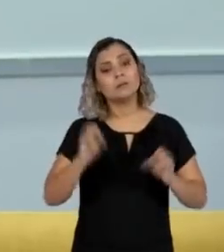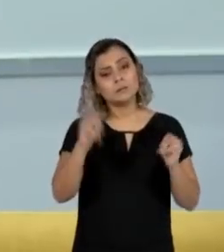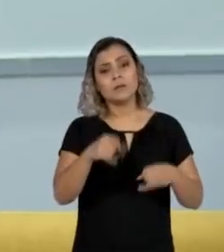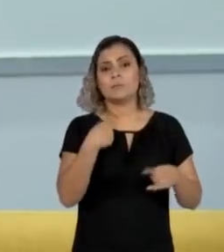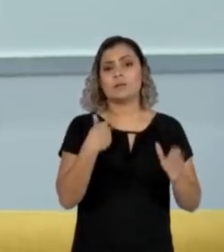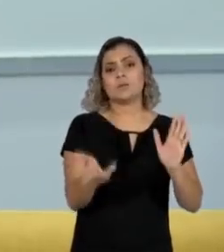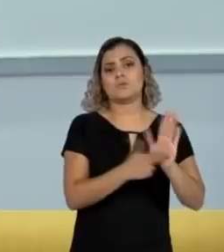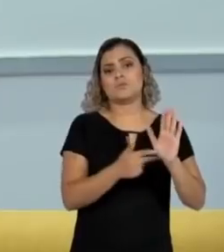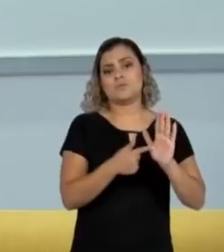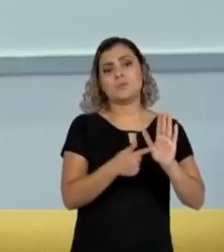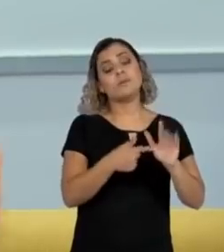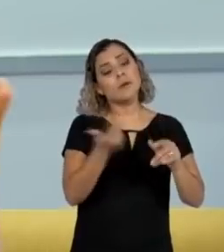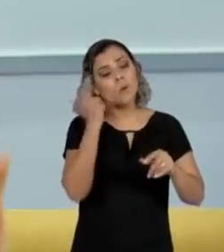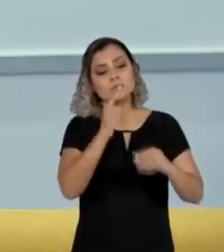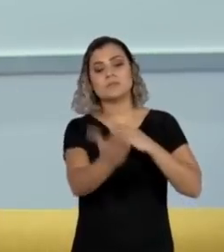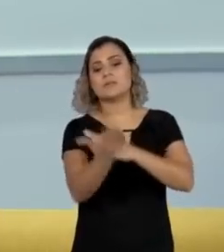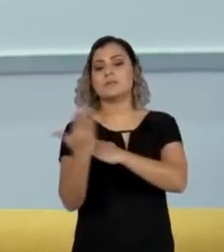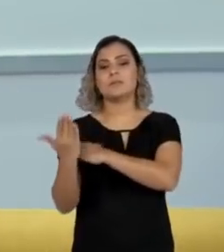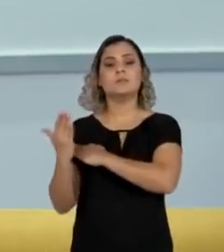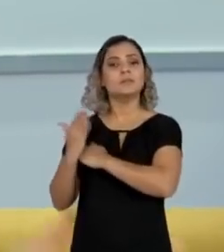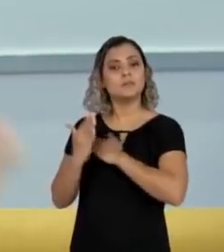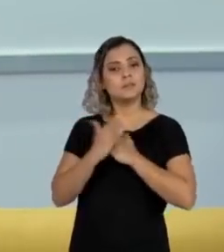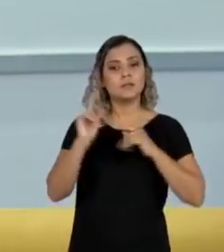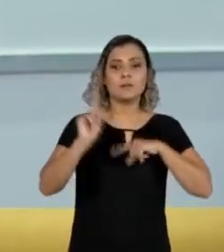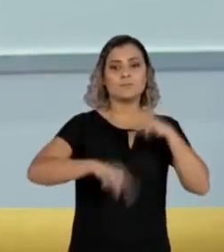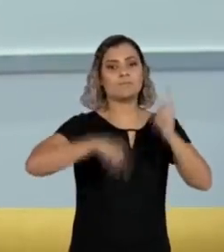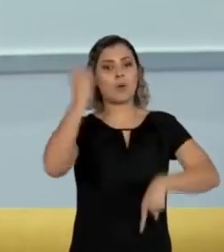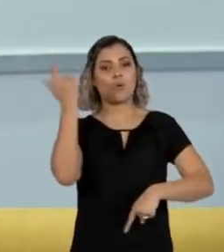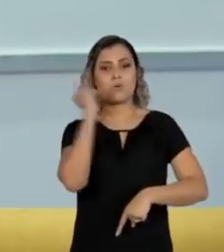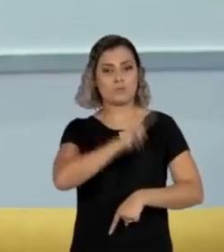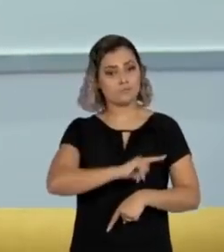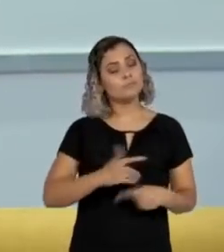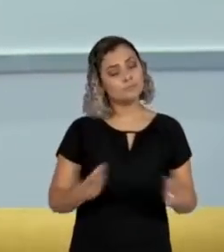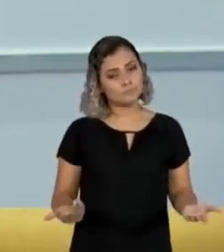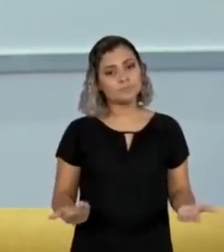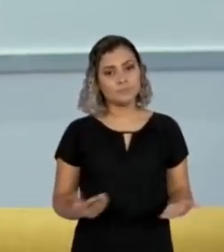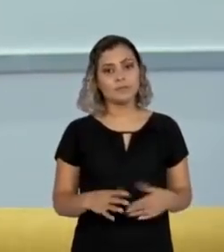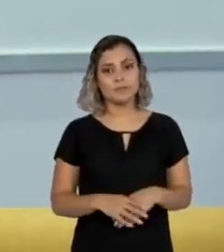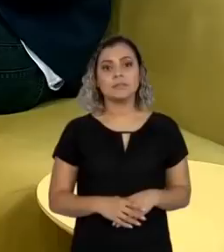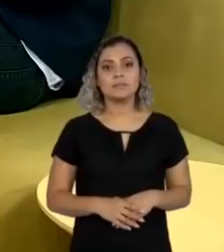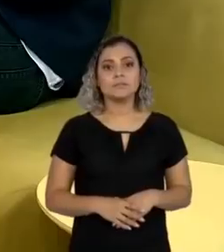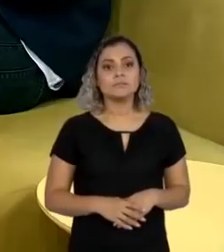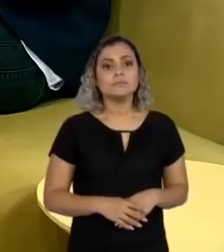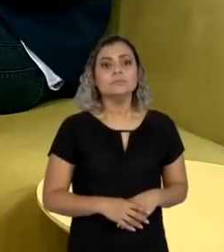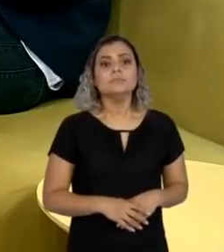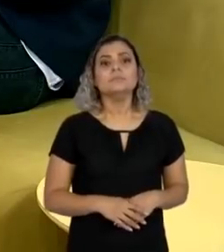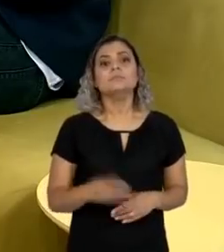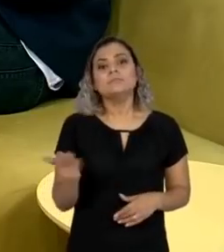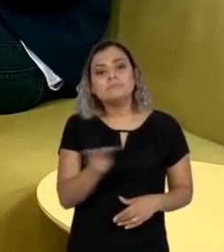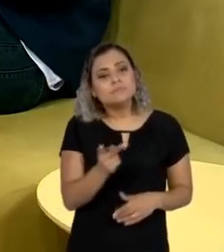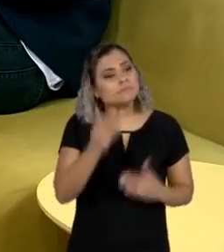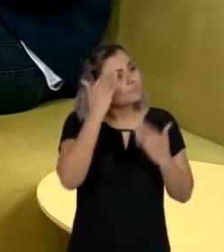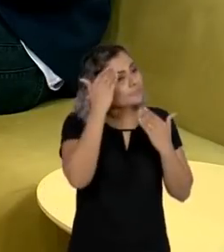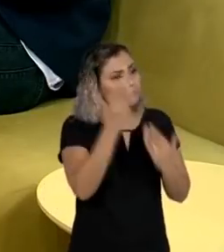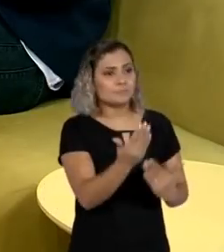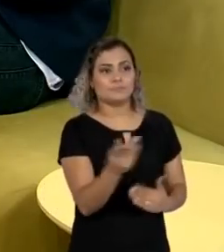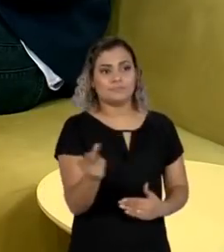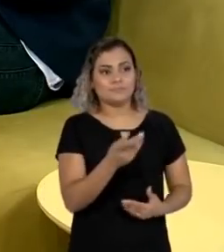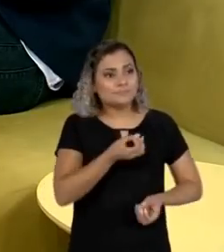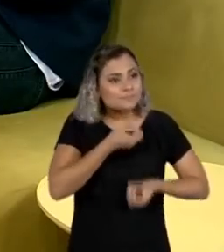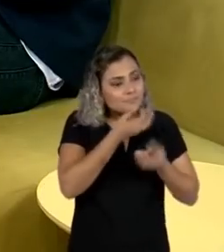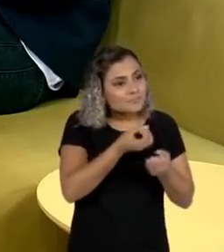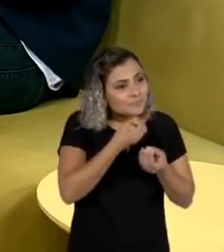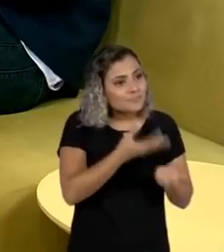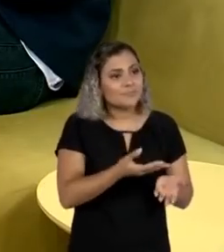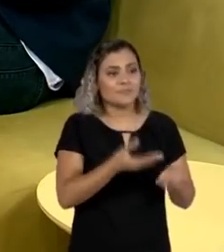uma ajuda. E talvez precise acelerar esse processo de caminho. Exatamente. Rui, Tatiana, muito obrigada pelas